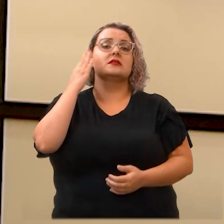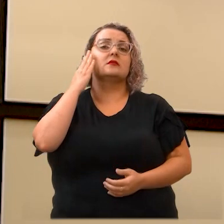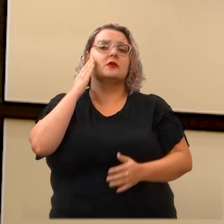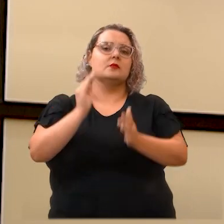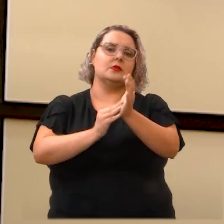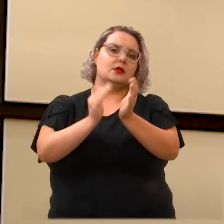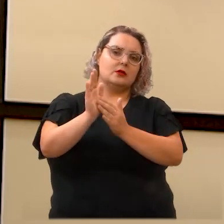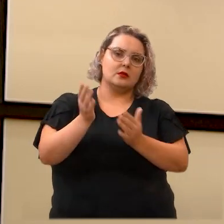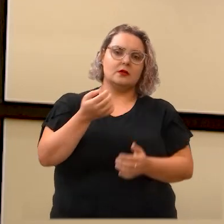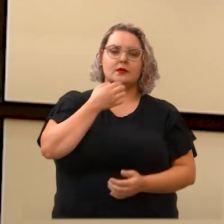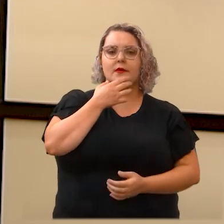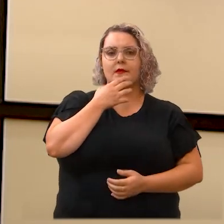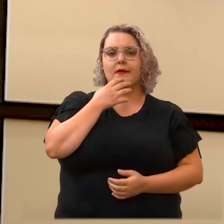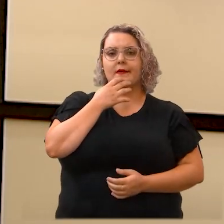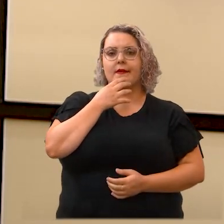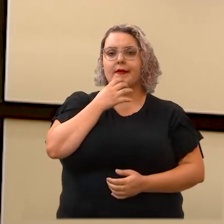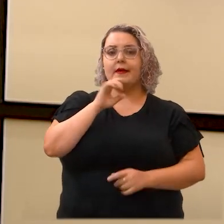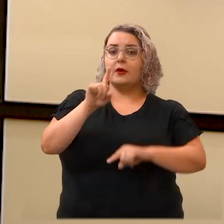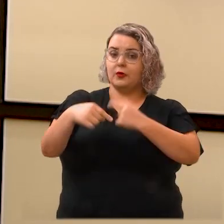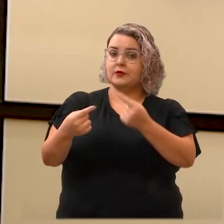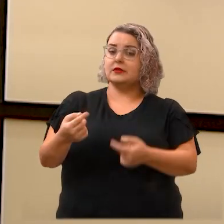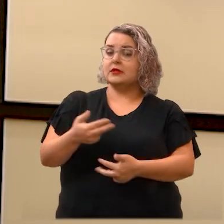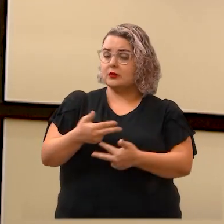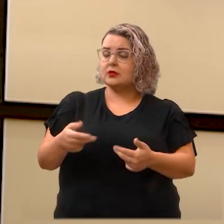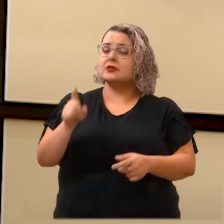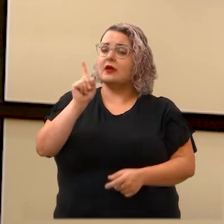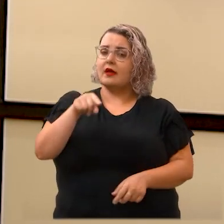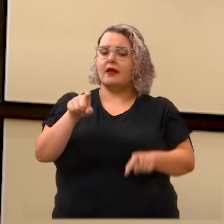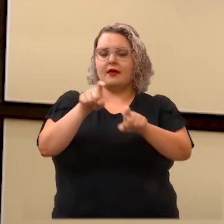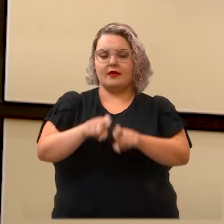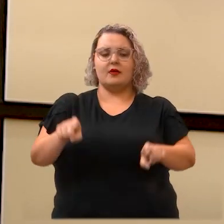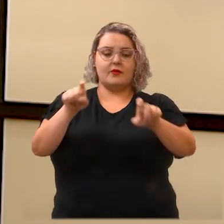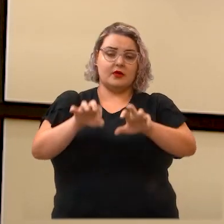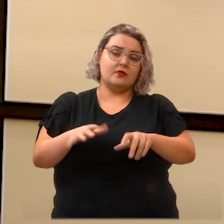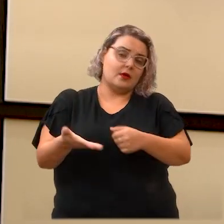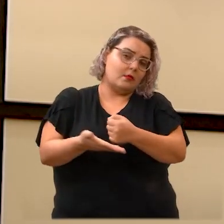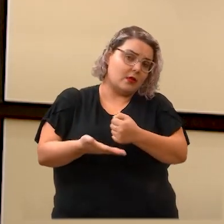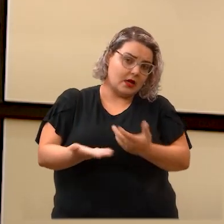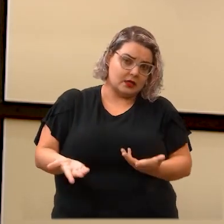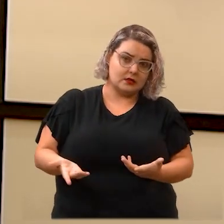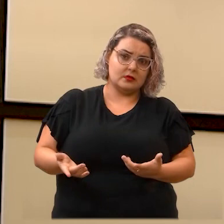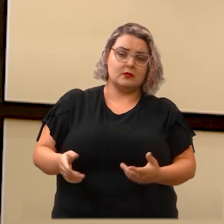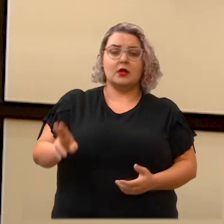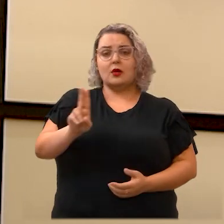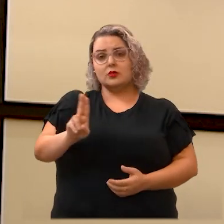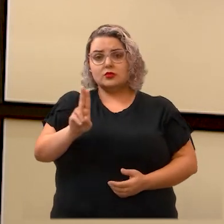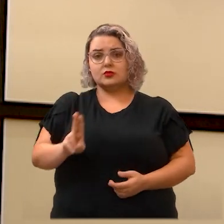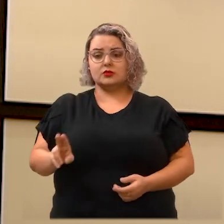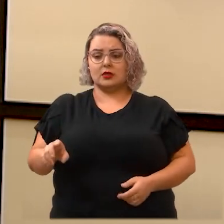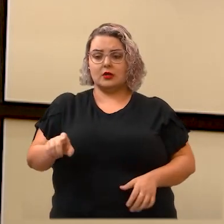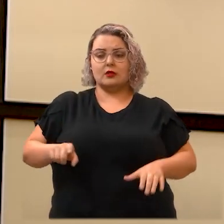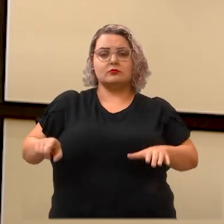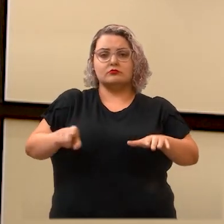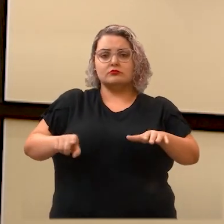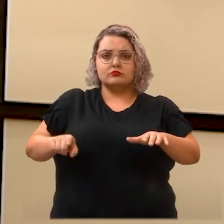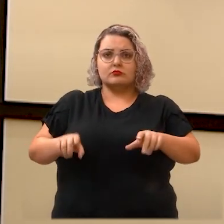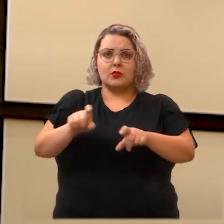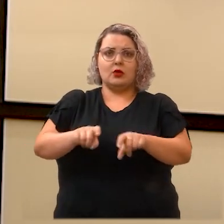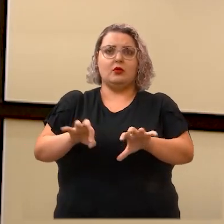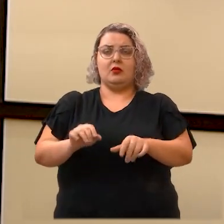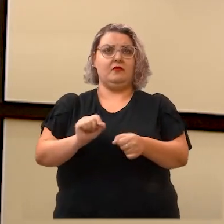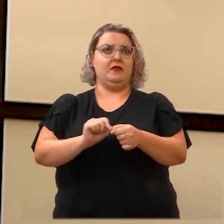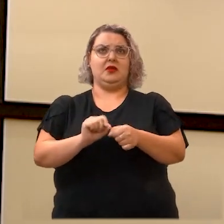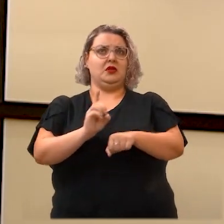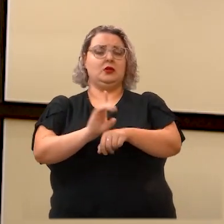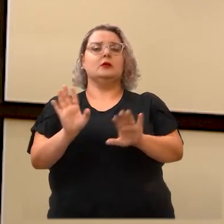para concurso uma outra coisa informática você tem que ter noções de informática para poder manusear computador não que você tenha que ser um doutor